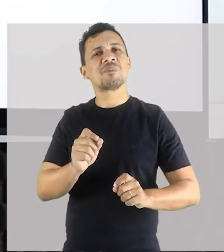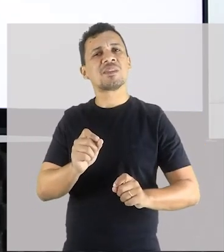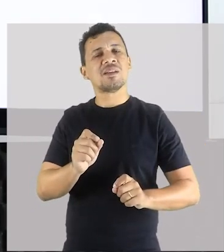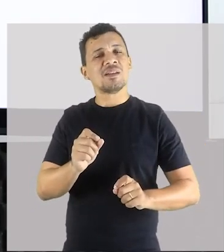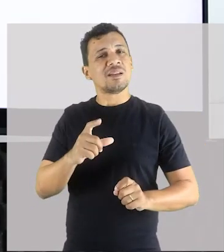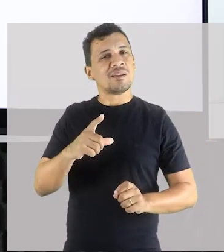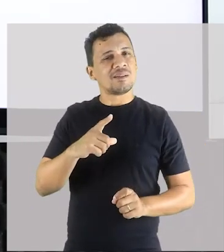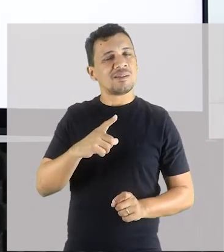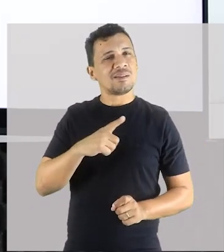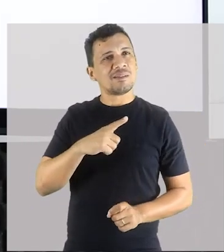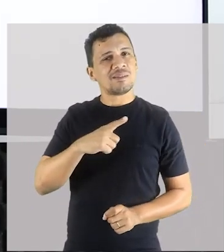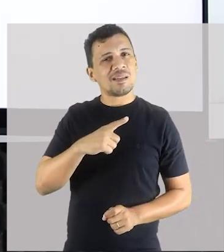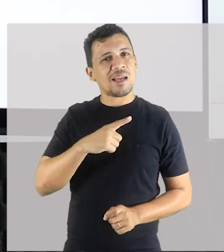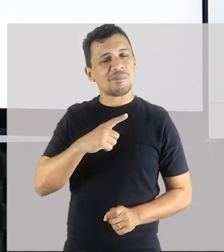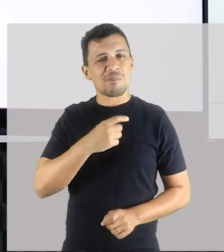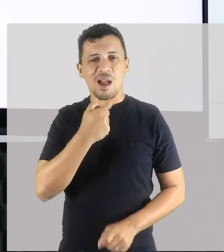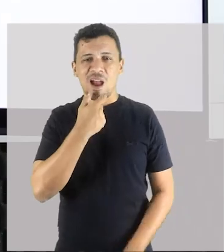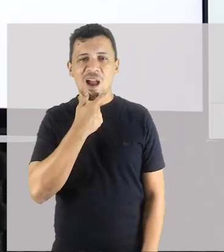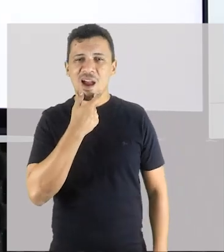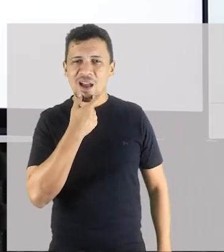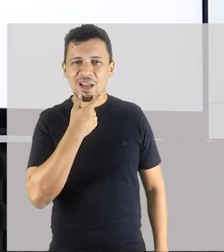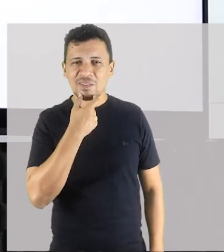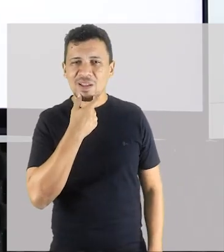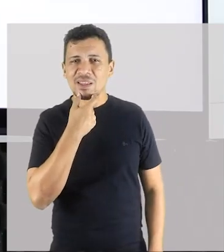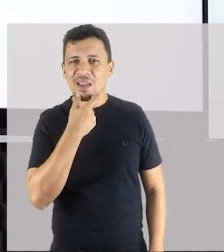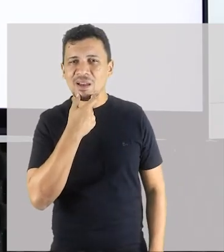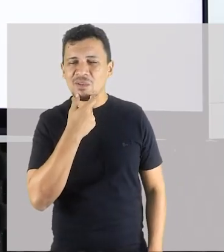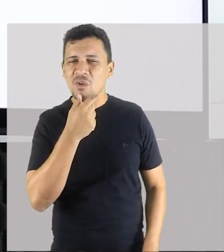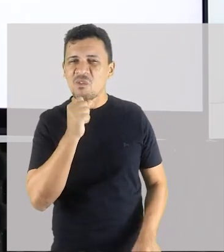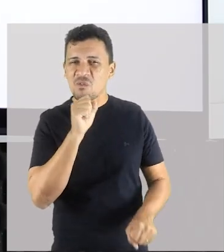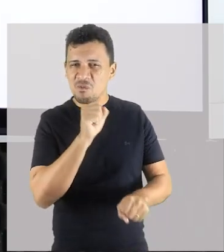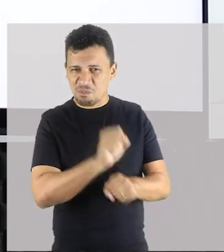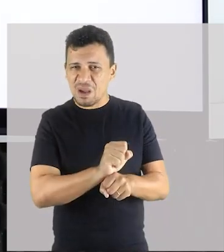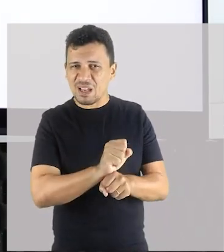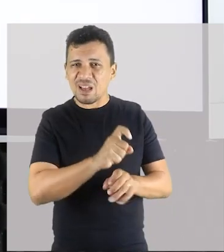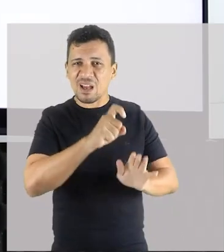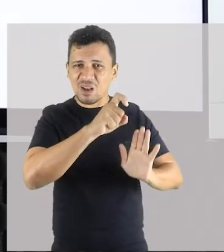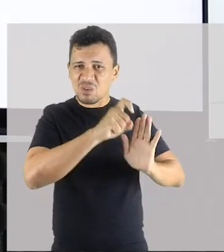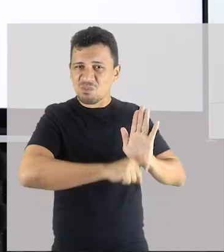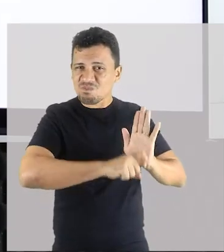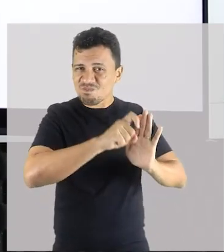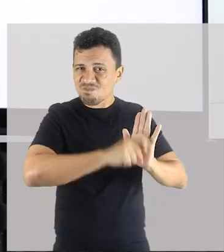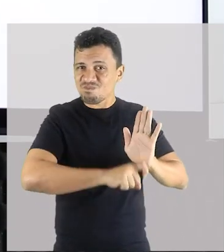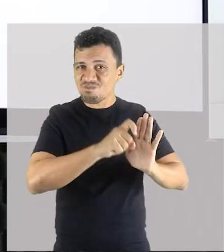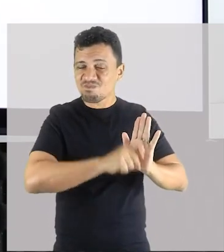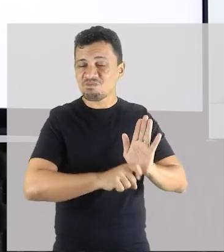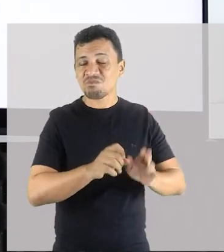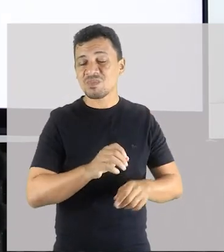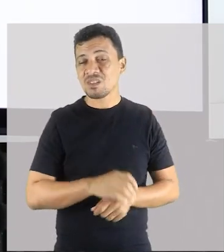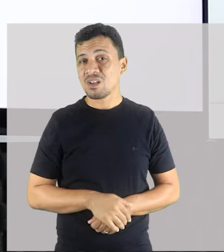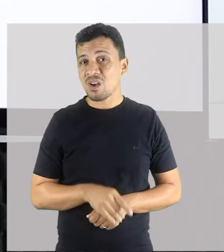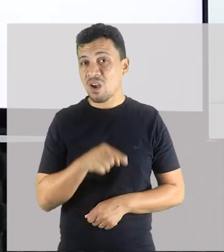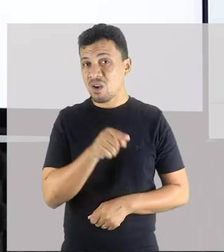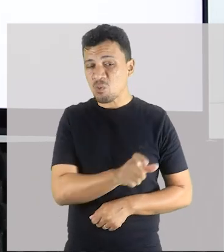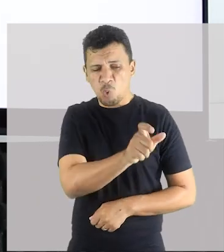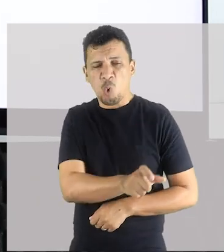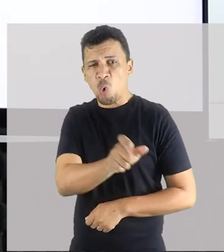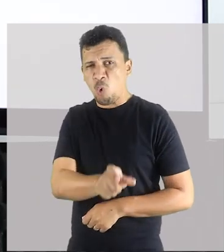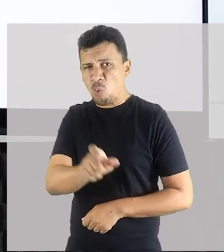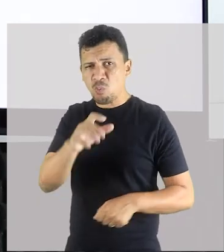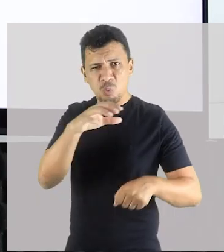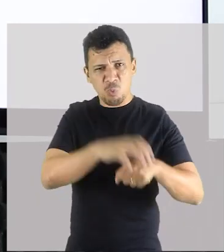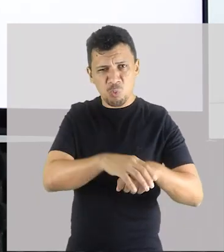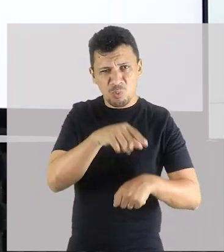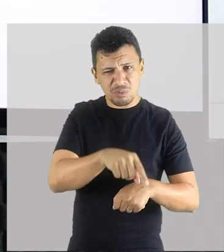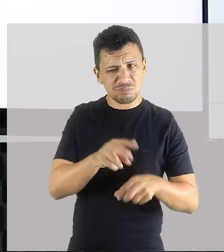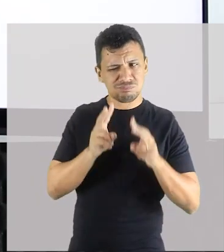essa sinalização britânica de um certo recuo, né, não vai ser bem visto pelos colonos aqui na